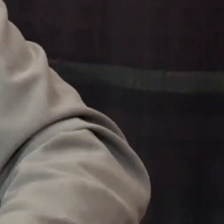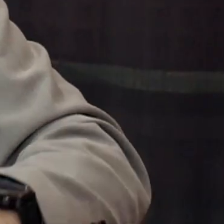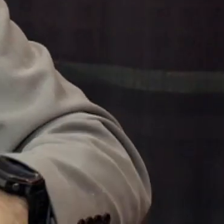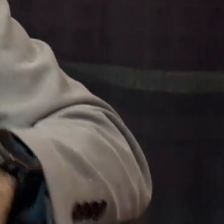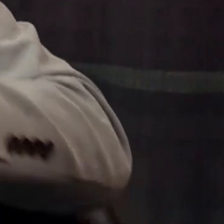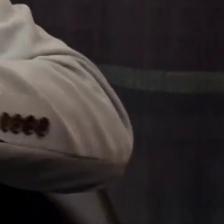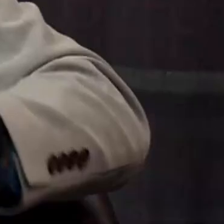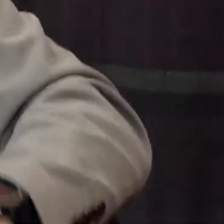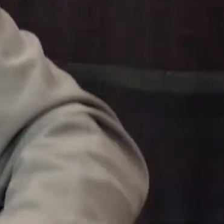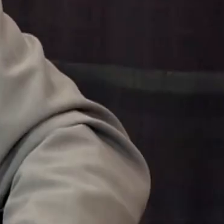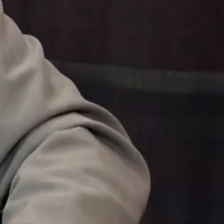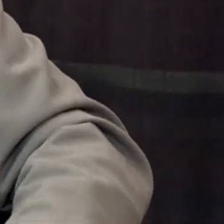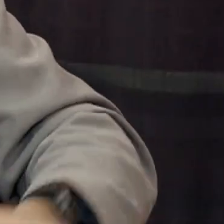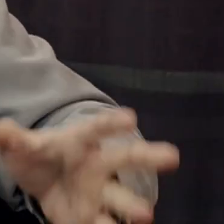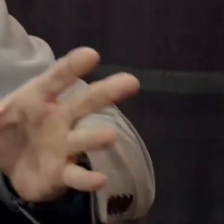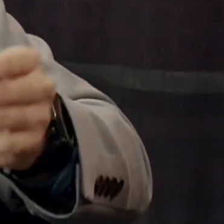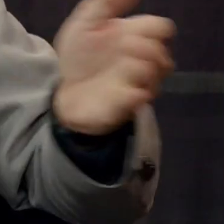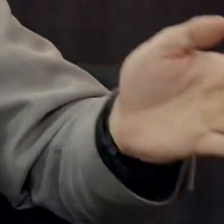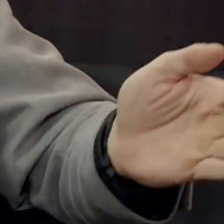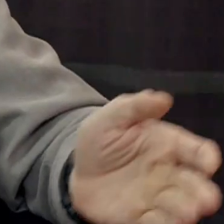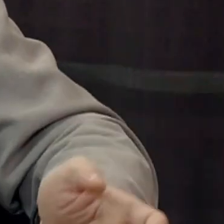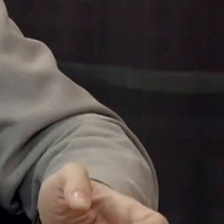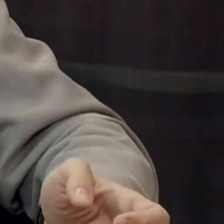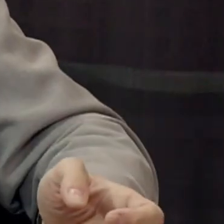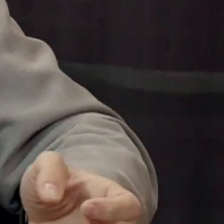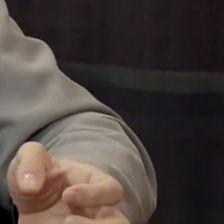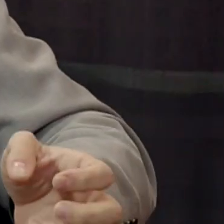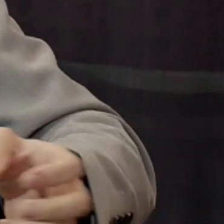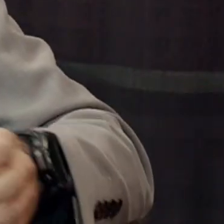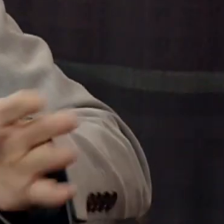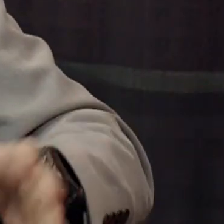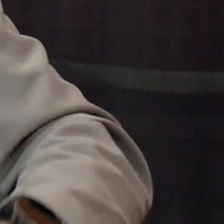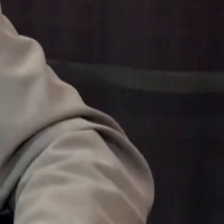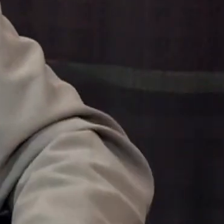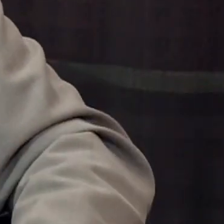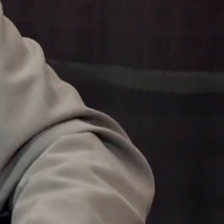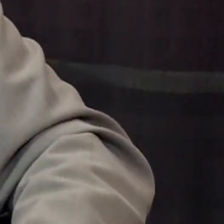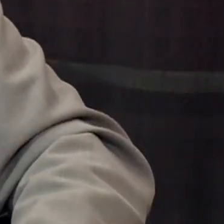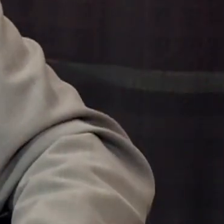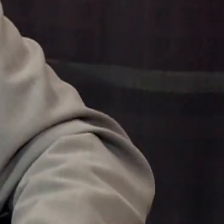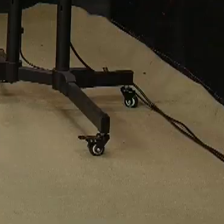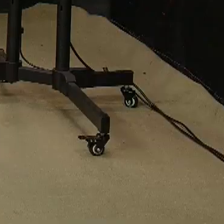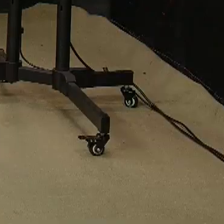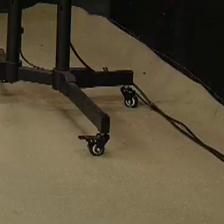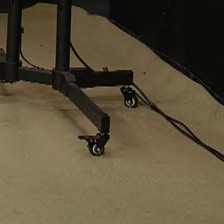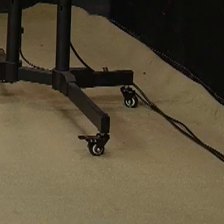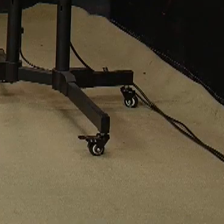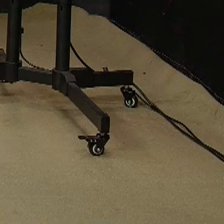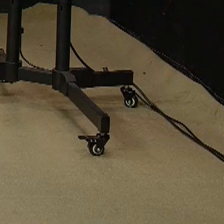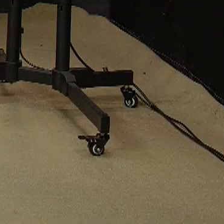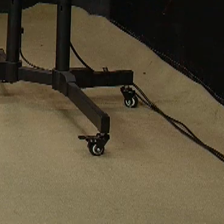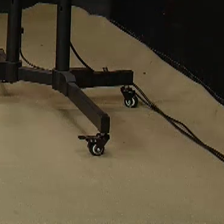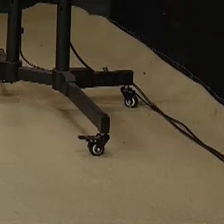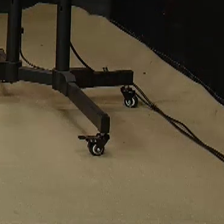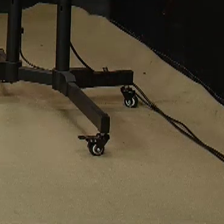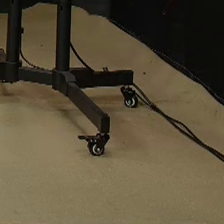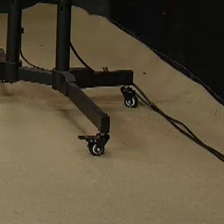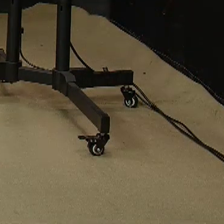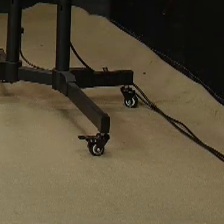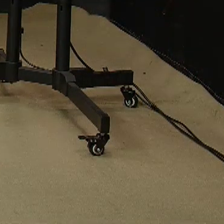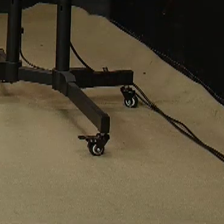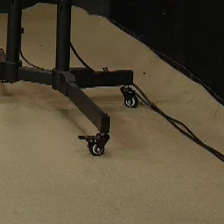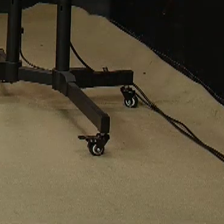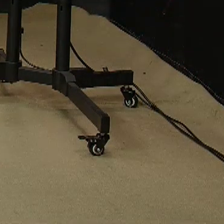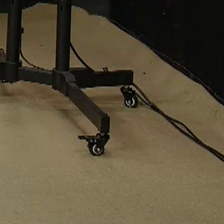mostrar, e perder quem ela é. Assim, tem muita gente que começa um relacionamento e deixa de fazer as coisas que gosta. Exato. Isso é muito comum, né? Exatamente. Eu gosto de jogar meu